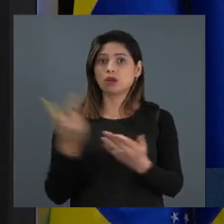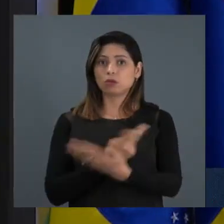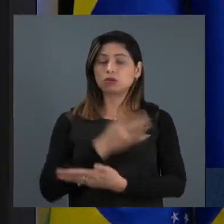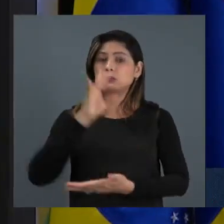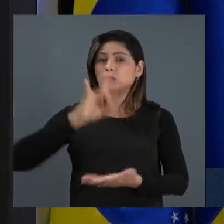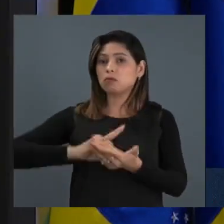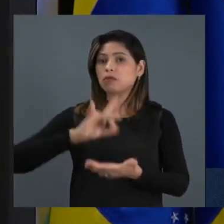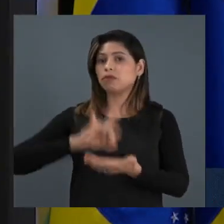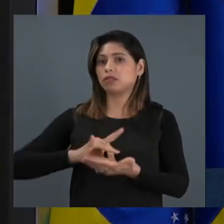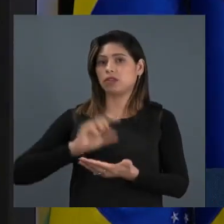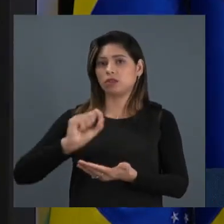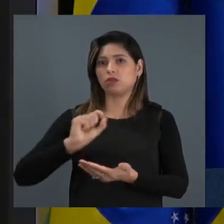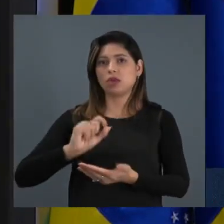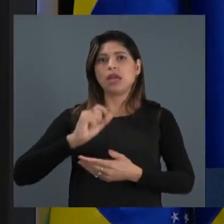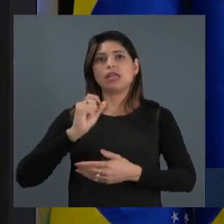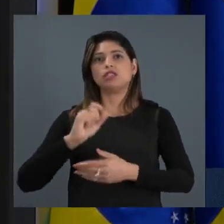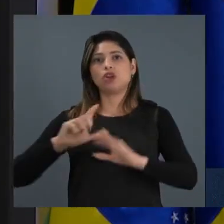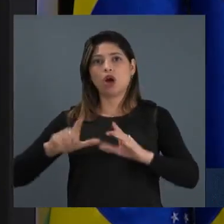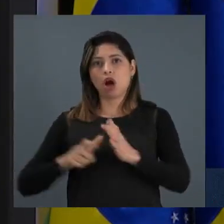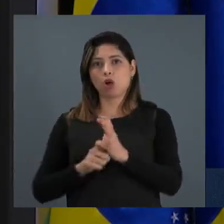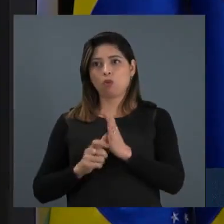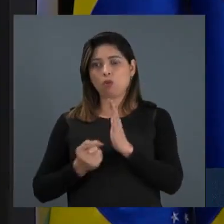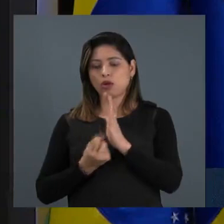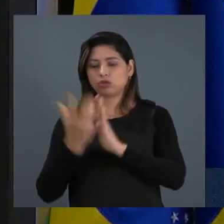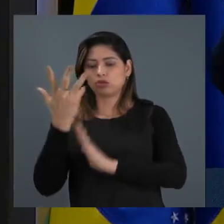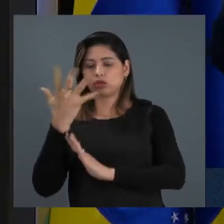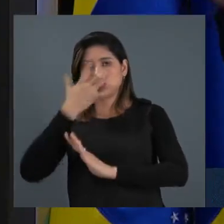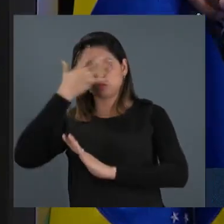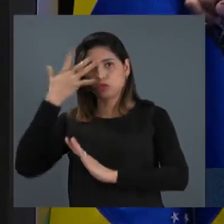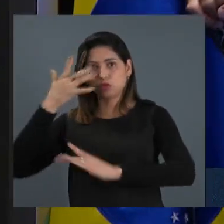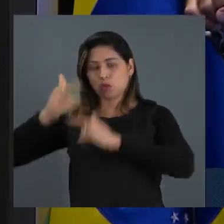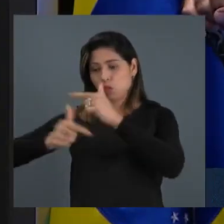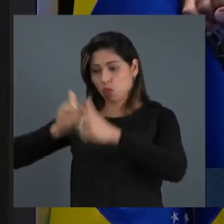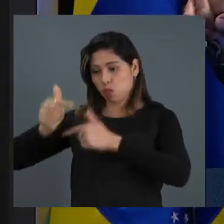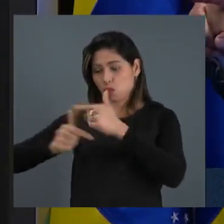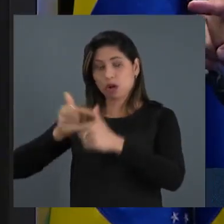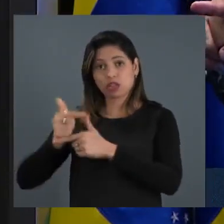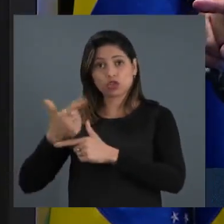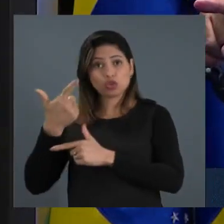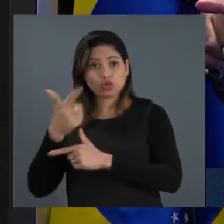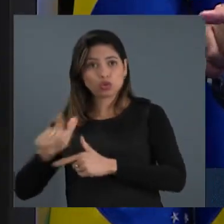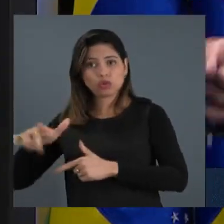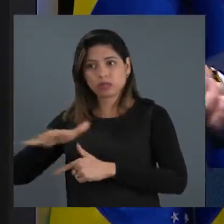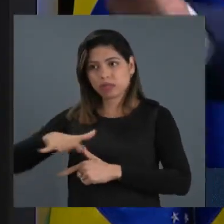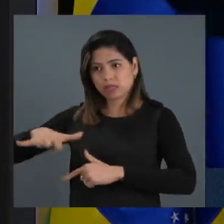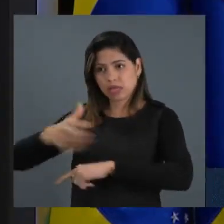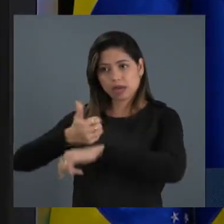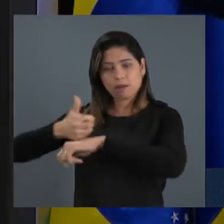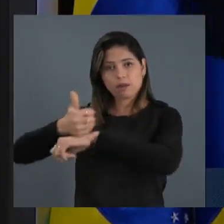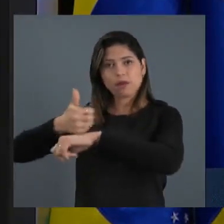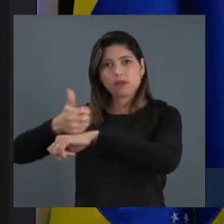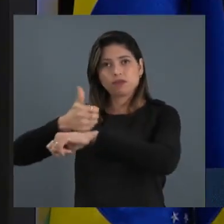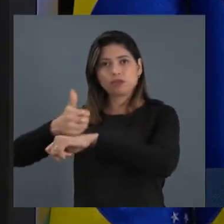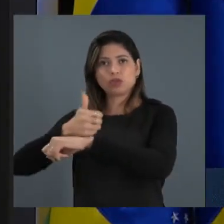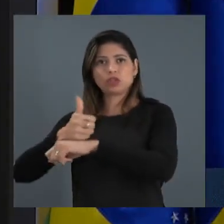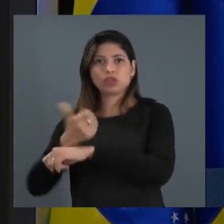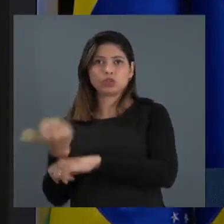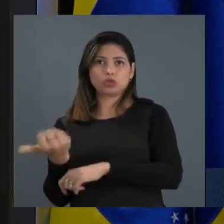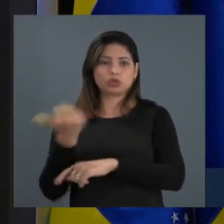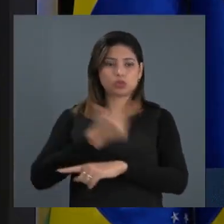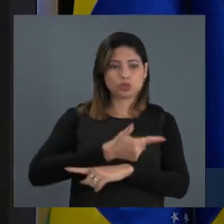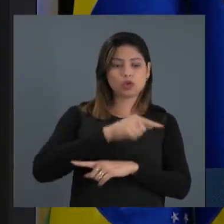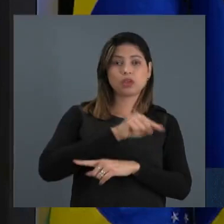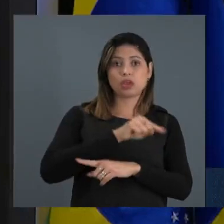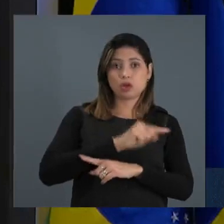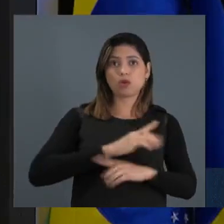de migração de trabalhadores de outros setores que pagam mais, senador Humberto Costa, do que o que os cassinos e